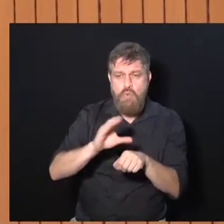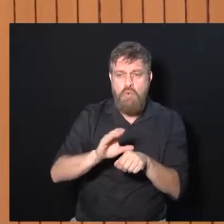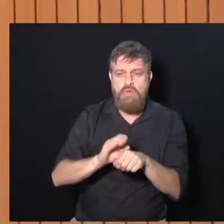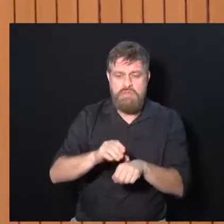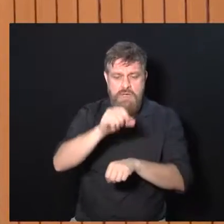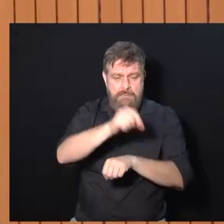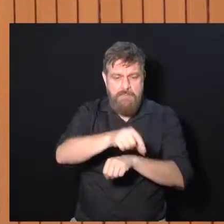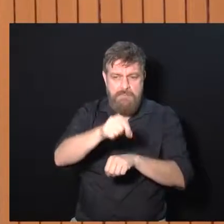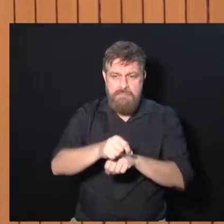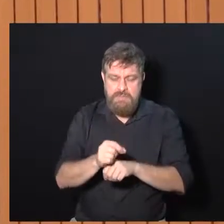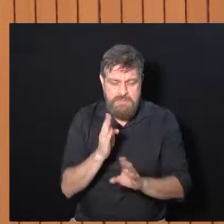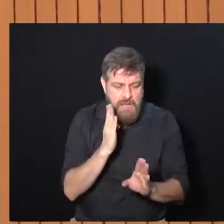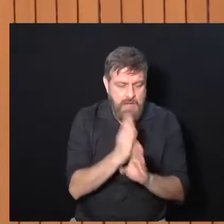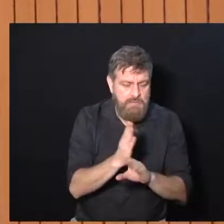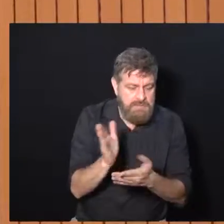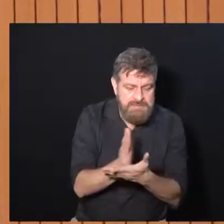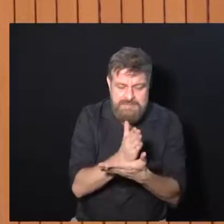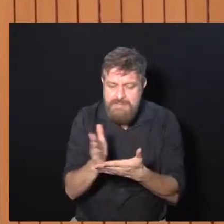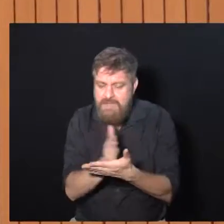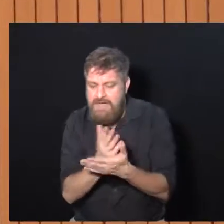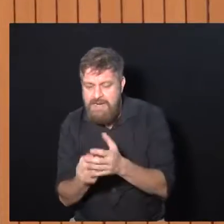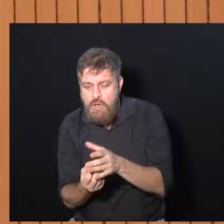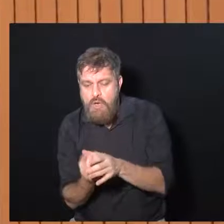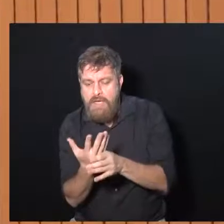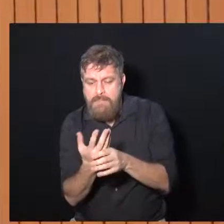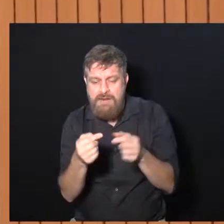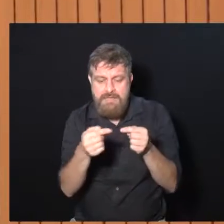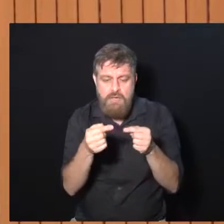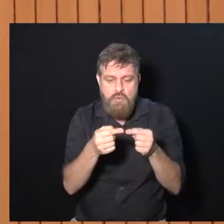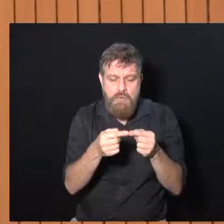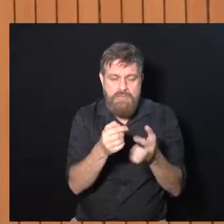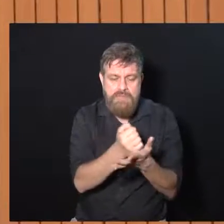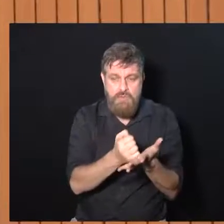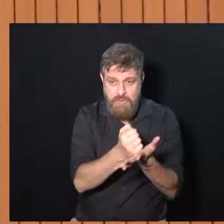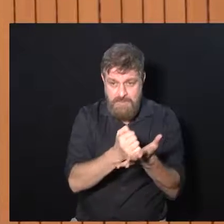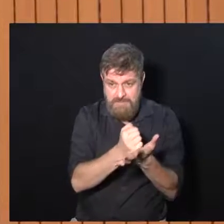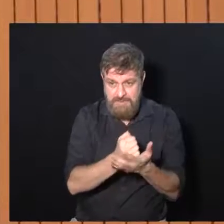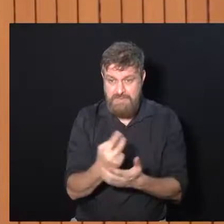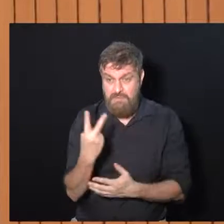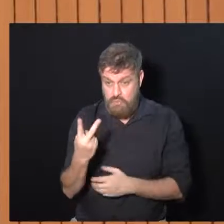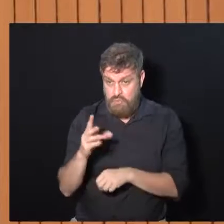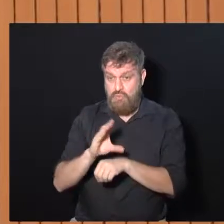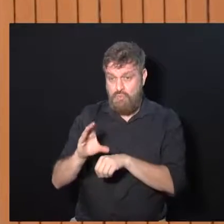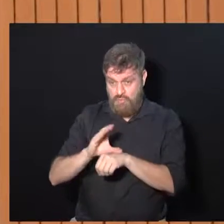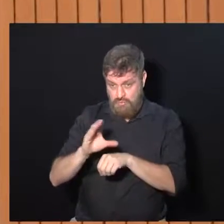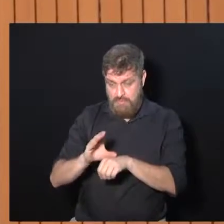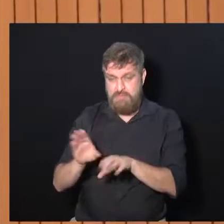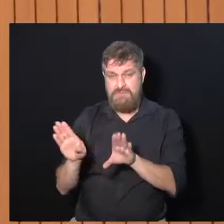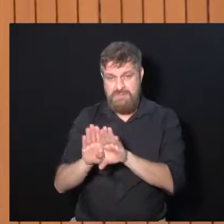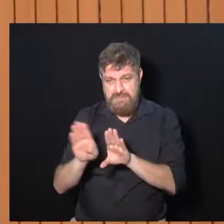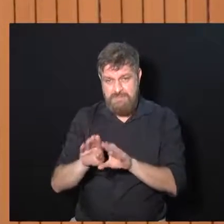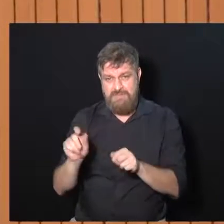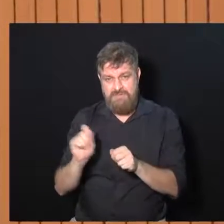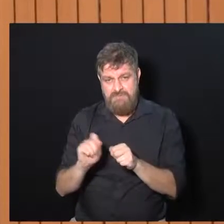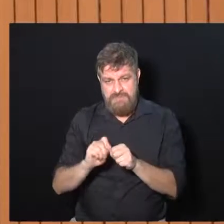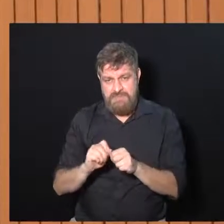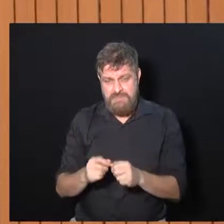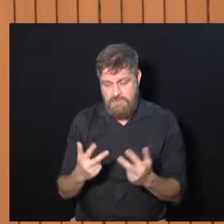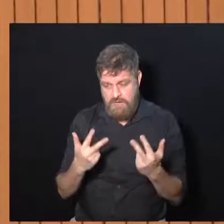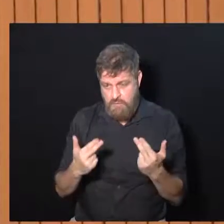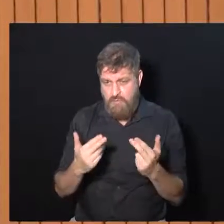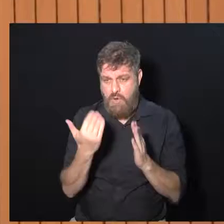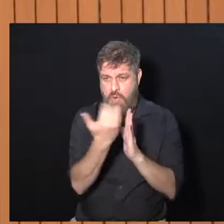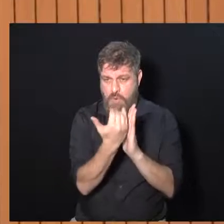e identificação das plantas medicinais, né? Essas 2 capacitações. E fizemos também, como esse